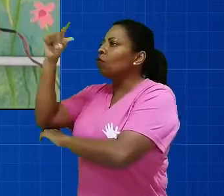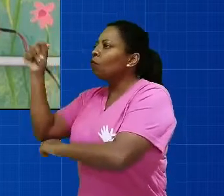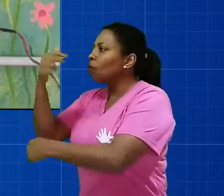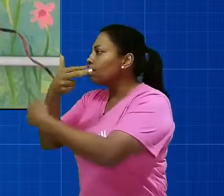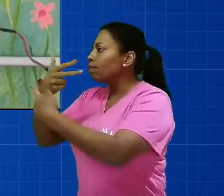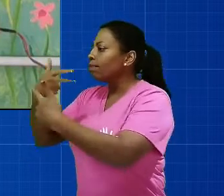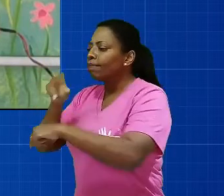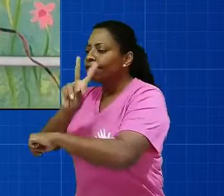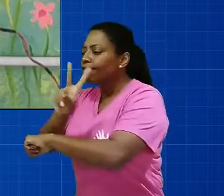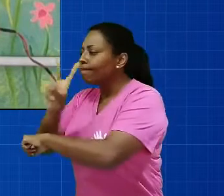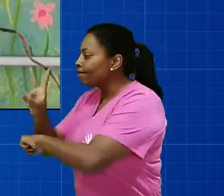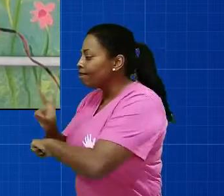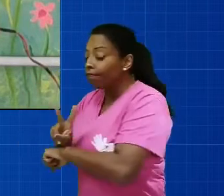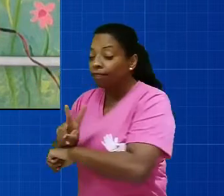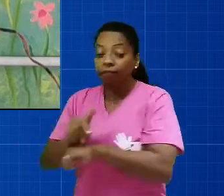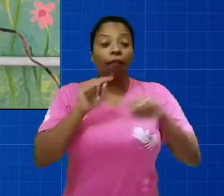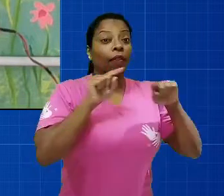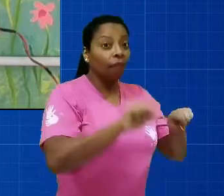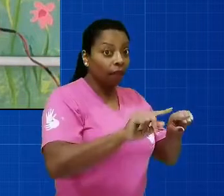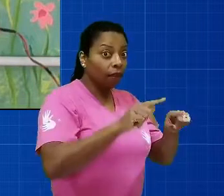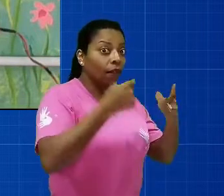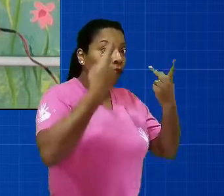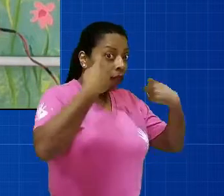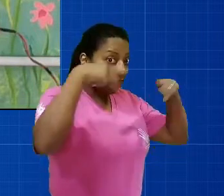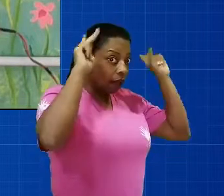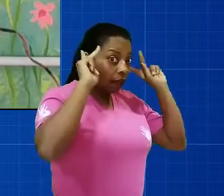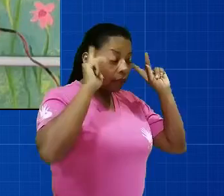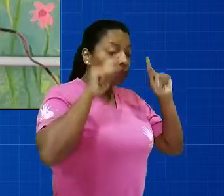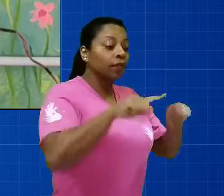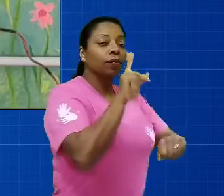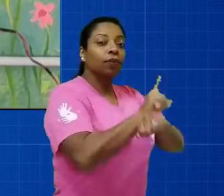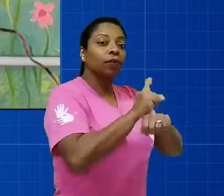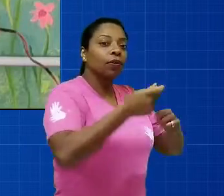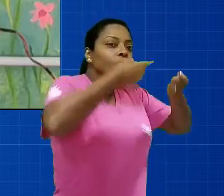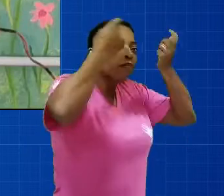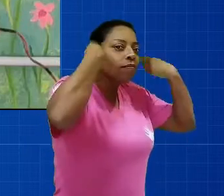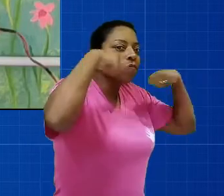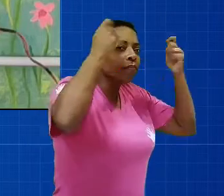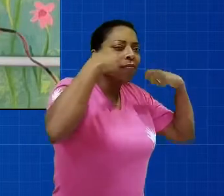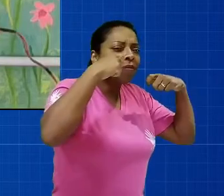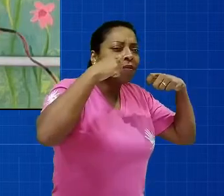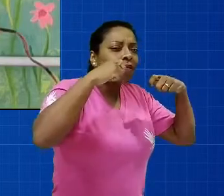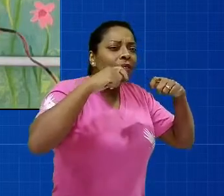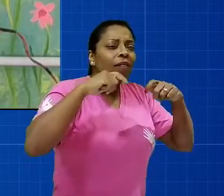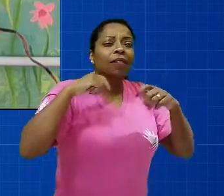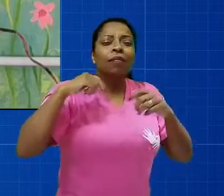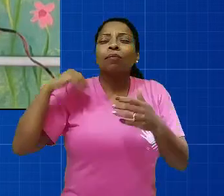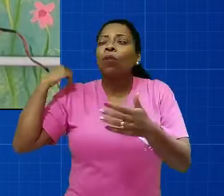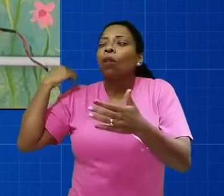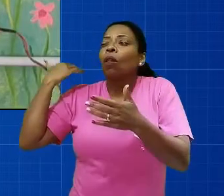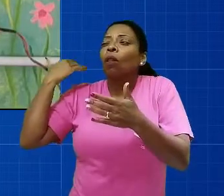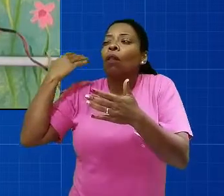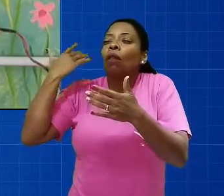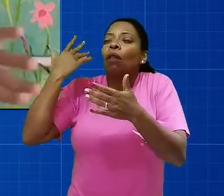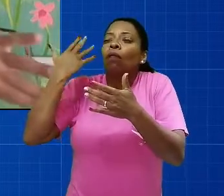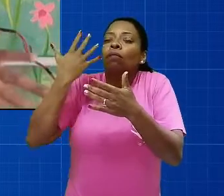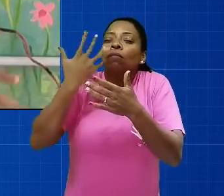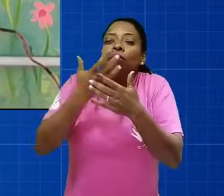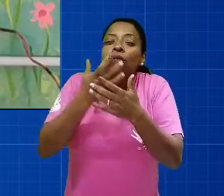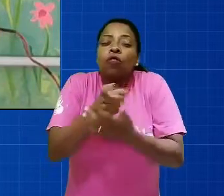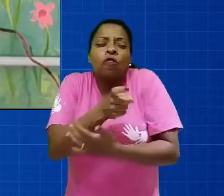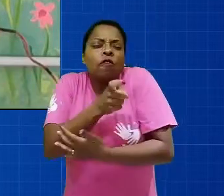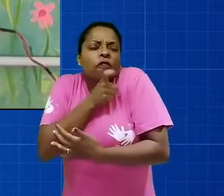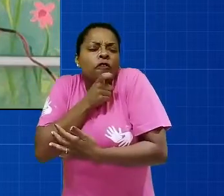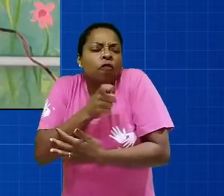E Hassan cuidava das ovelhas. Um dia, no inverno tão forte, que espalhou